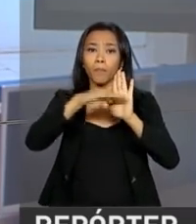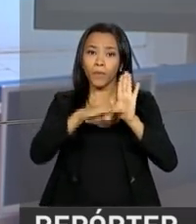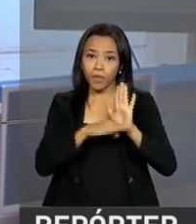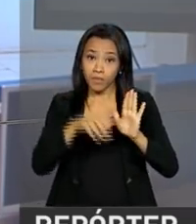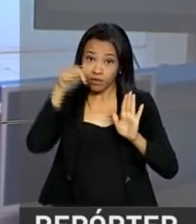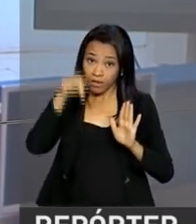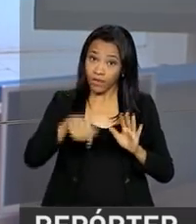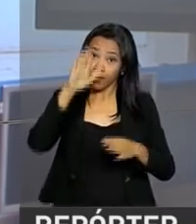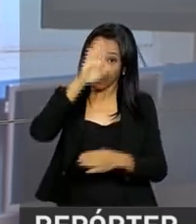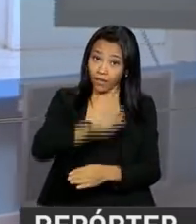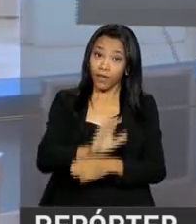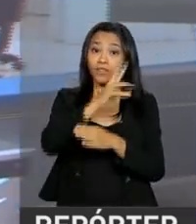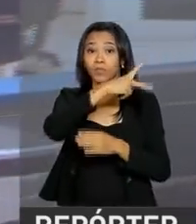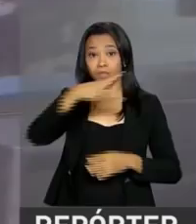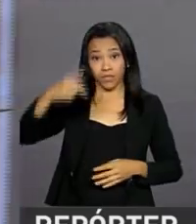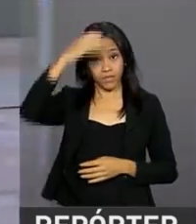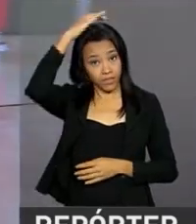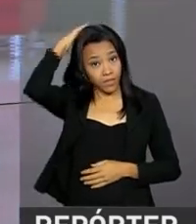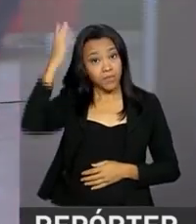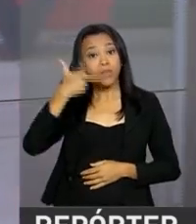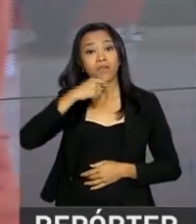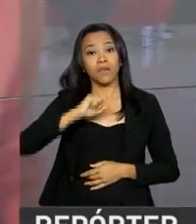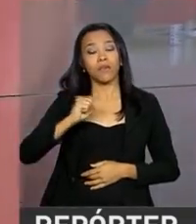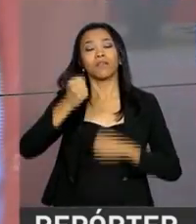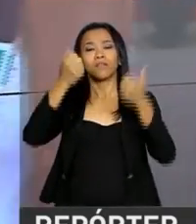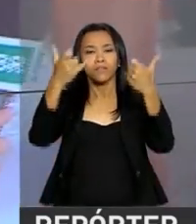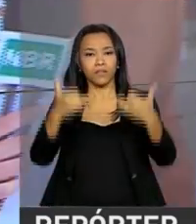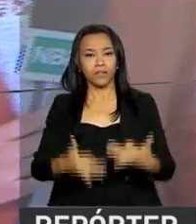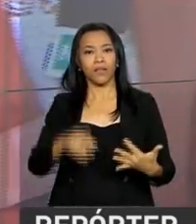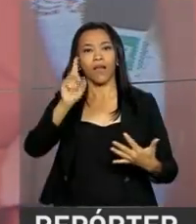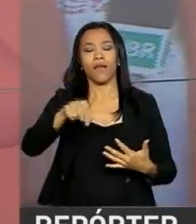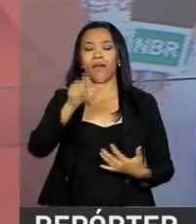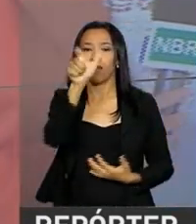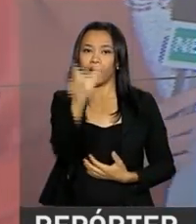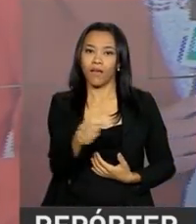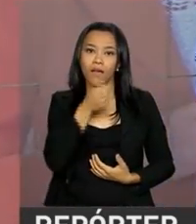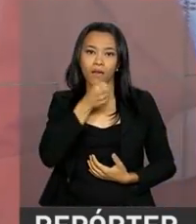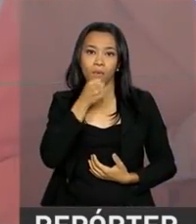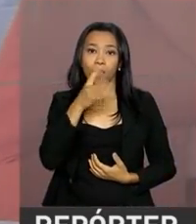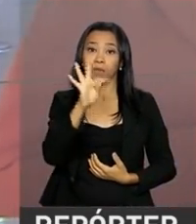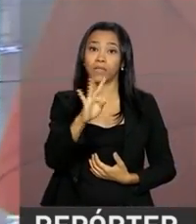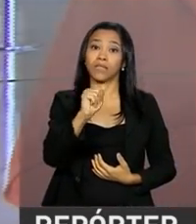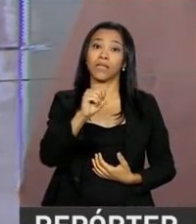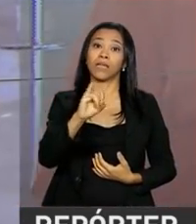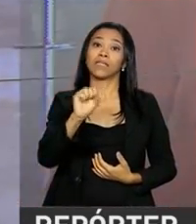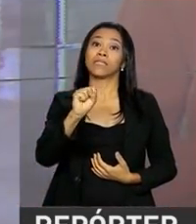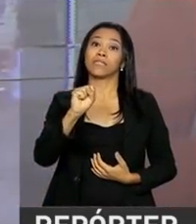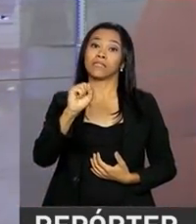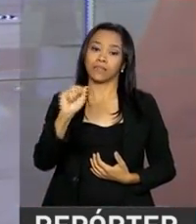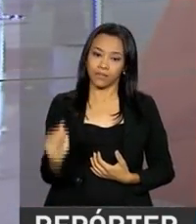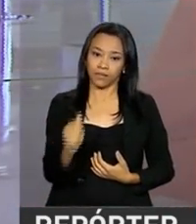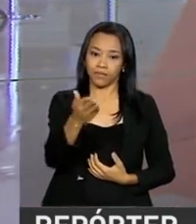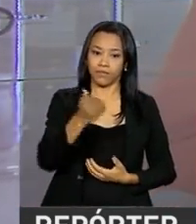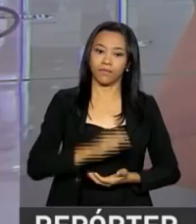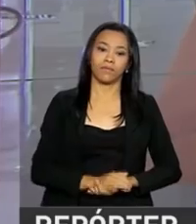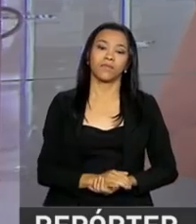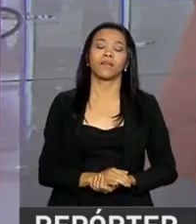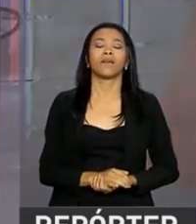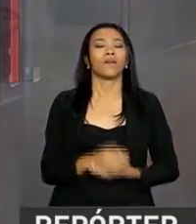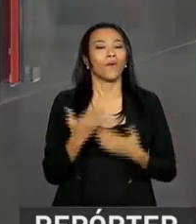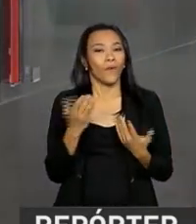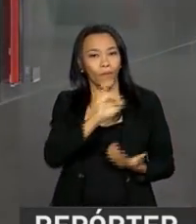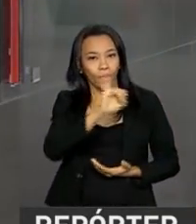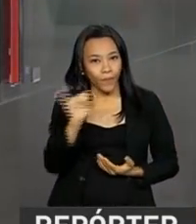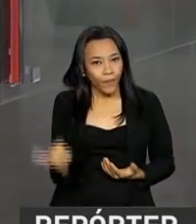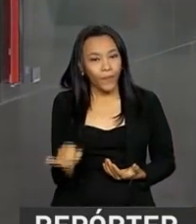desta tarde do presidente Michel Temer quem está no Palácio do Planalto é a repórter Taísa Dias Olá Taísa Olá José Luiz